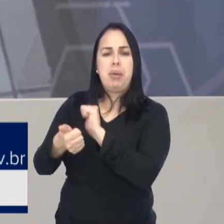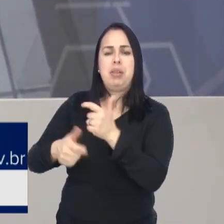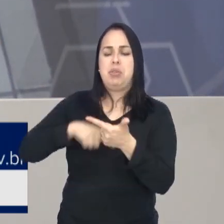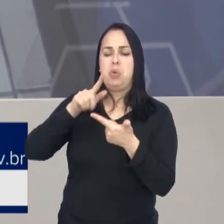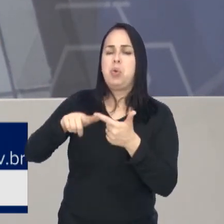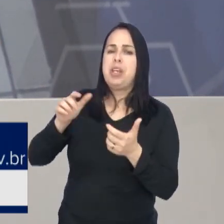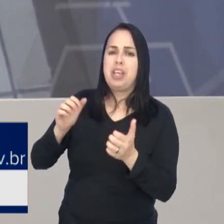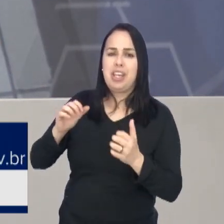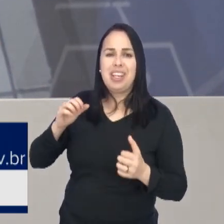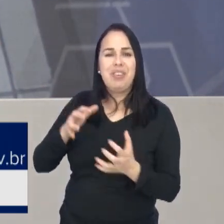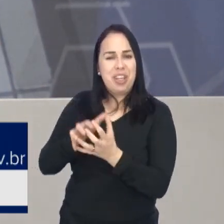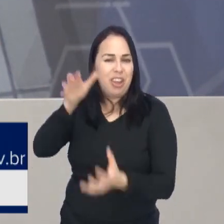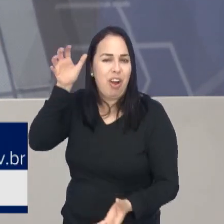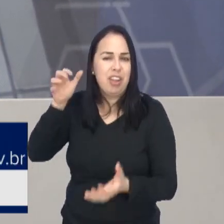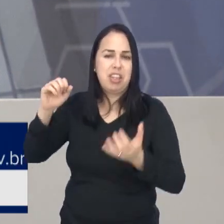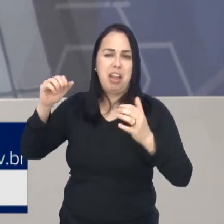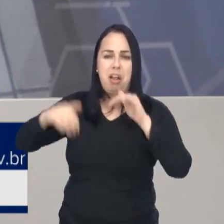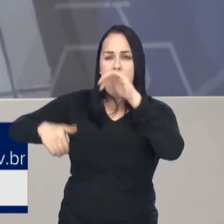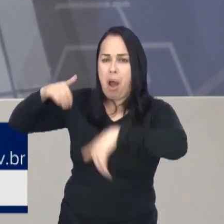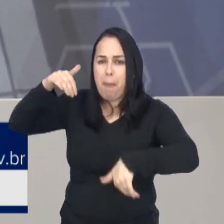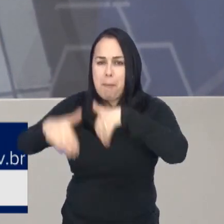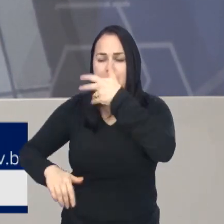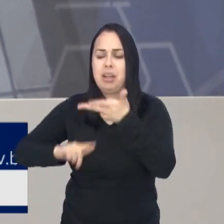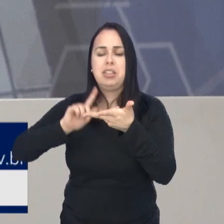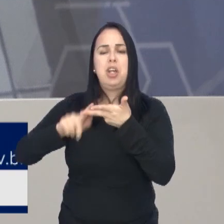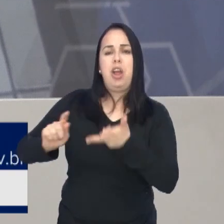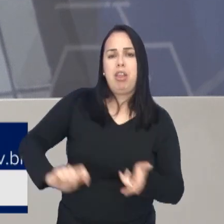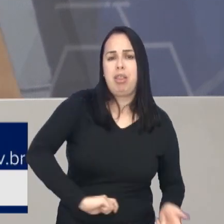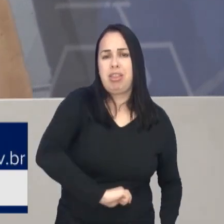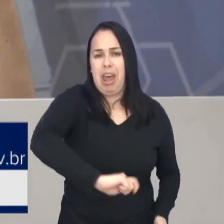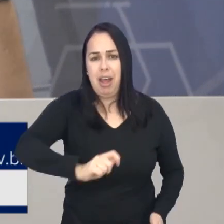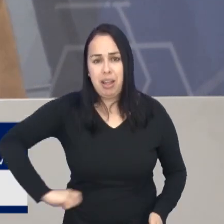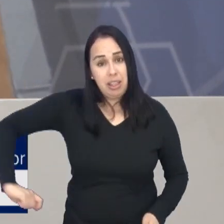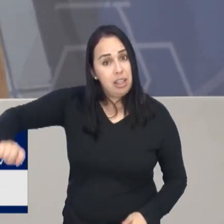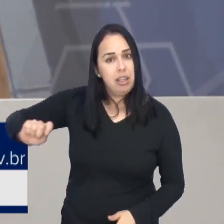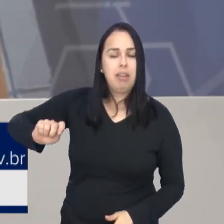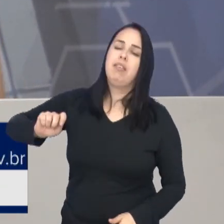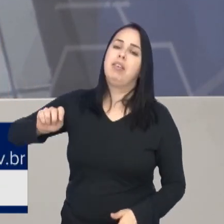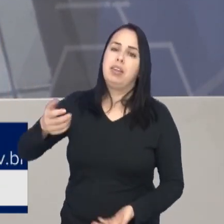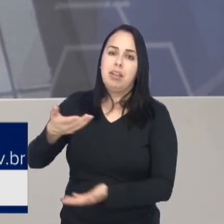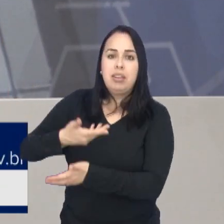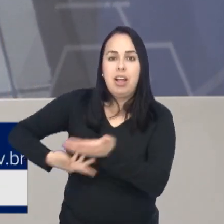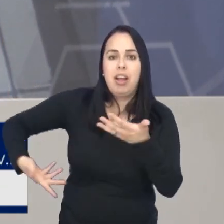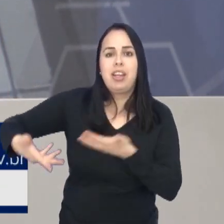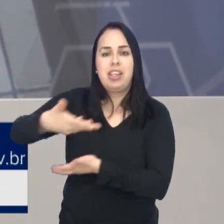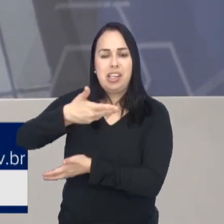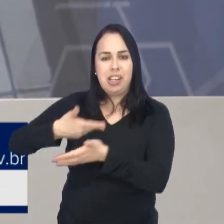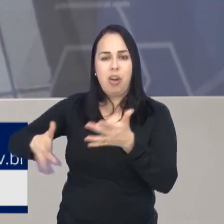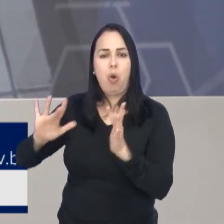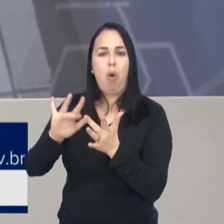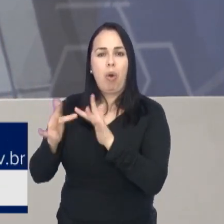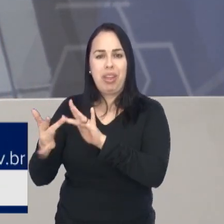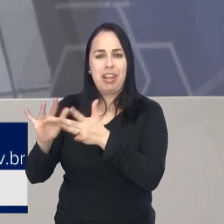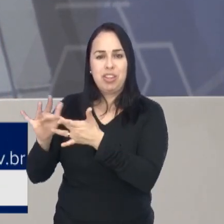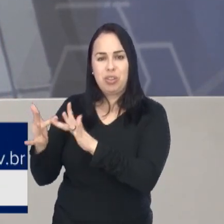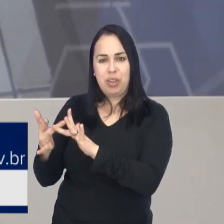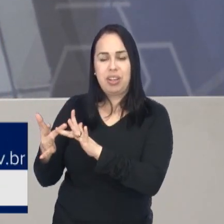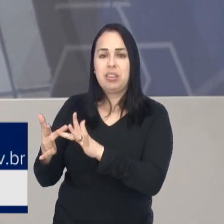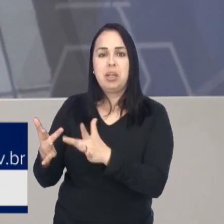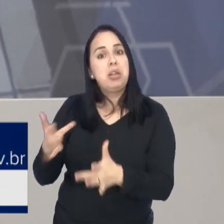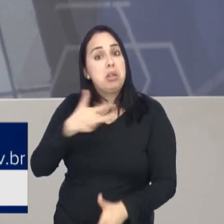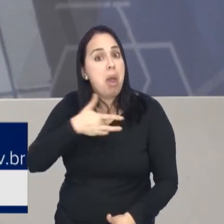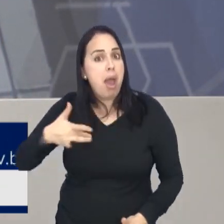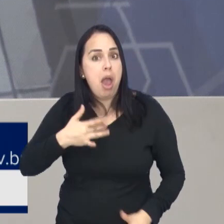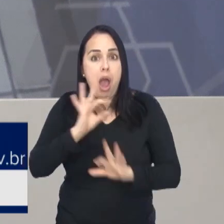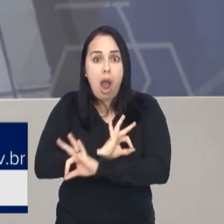idosos estão lá fazendo natação, estão lá jogando tênis, há uma socialização entre jovens e idosos, isso é